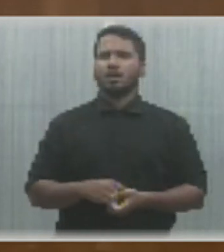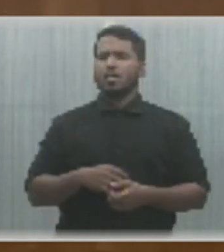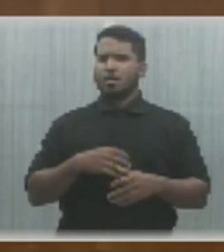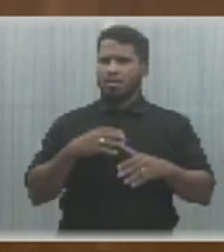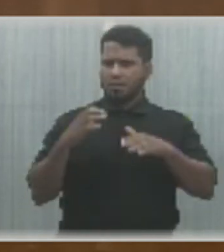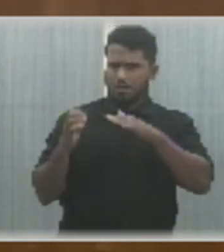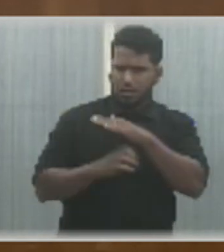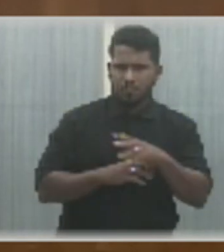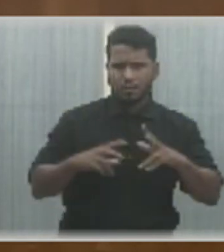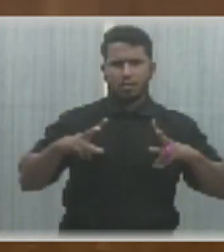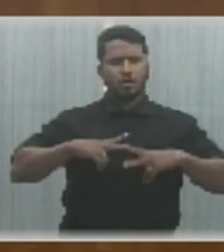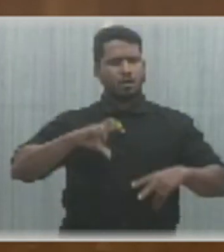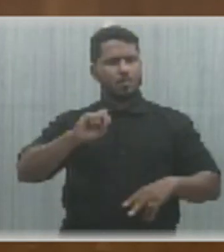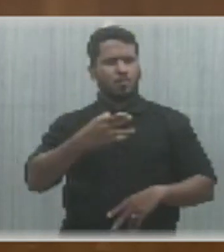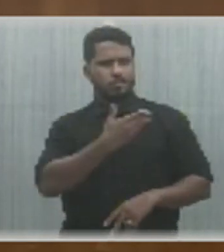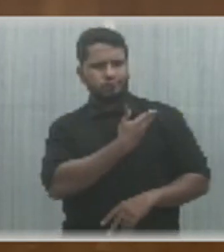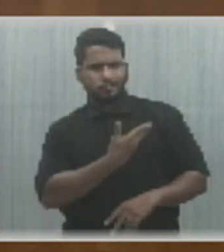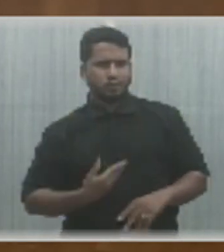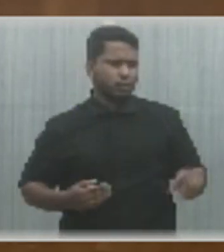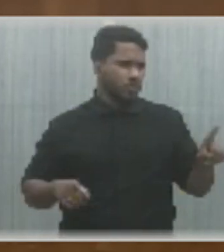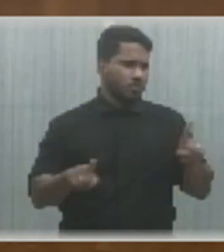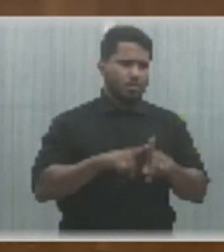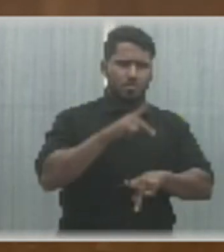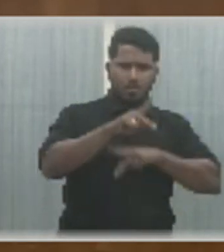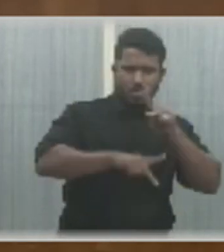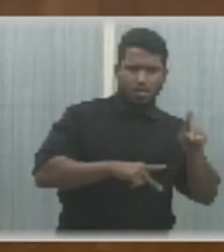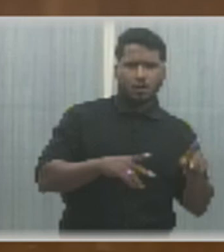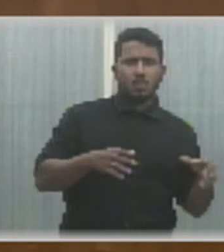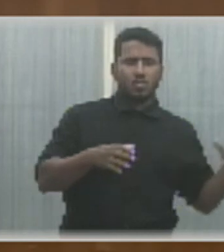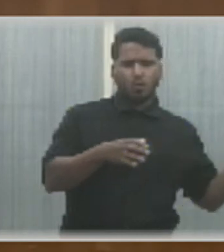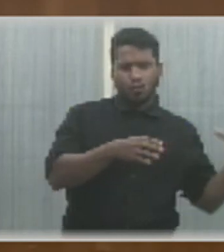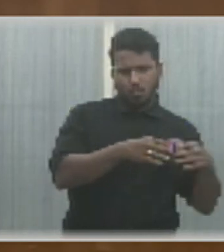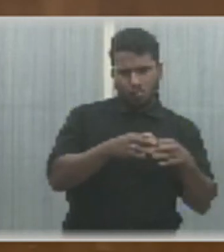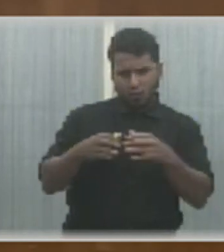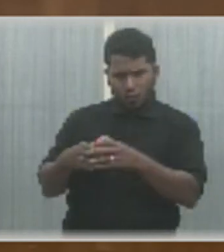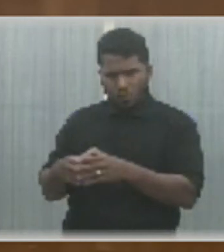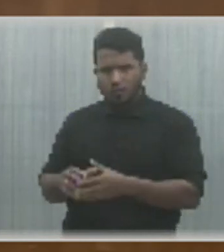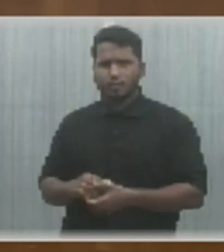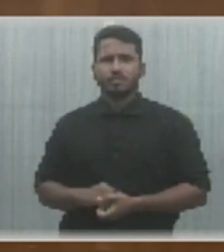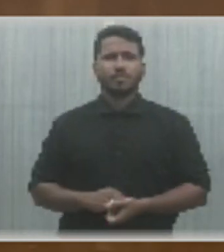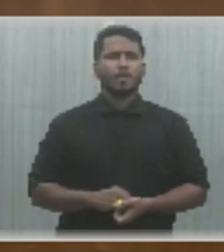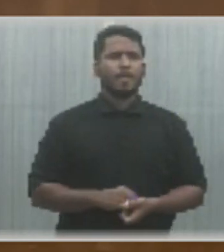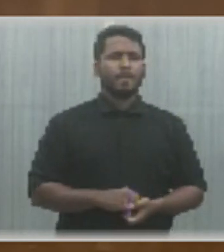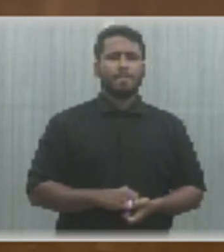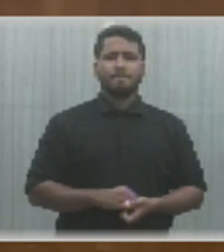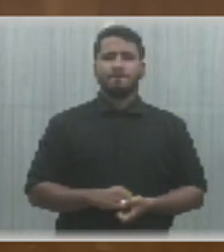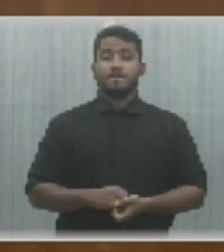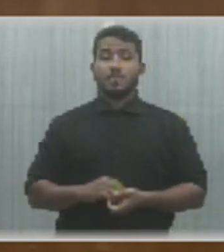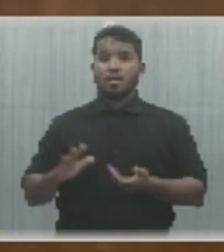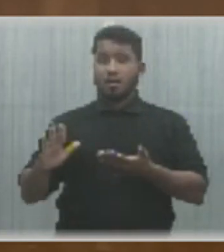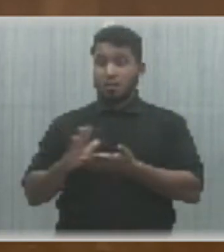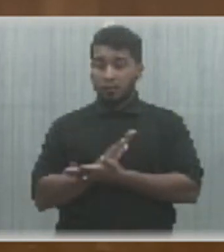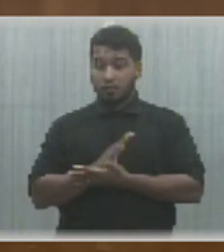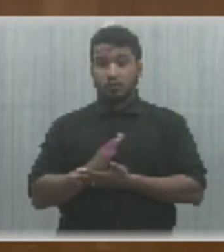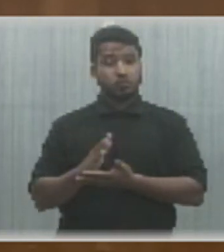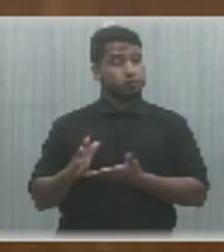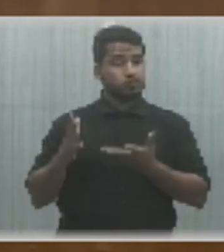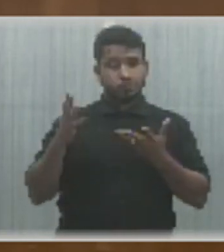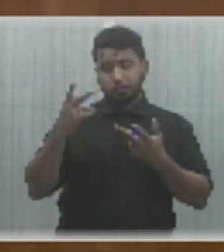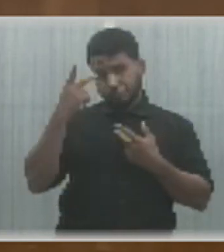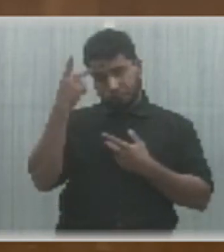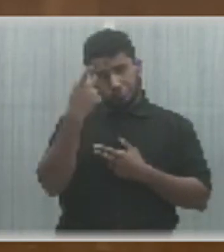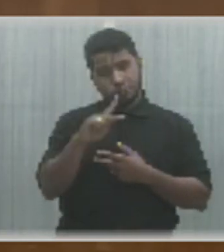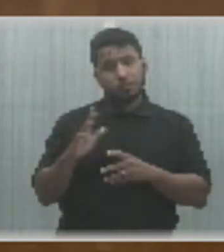como privadas, entidades da sociedade civil, cooperativa, ONGs, OCIPs e microempreendedores individuais. Para